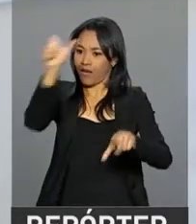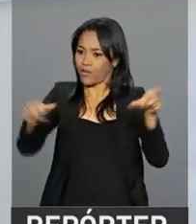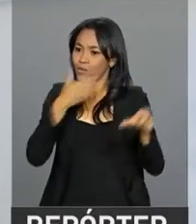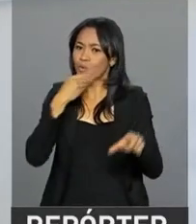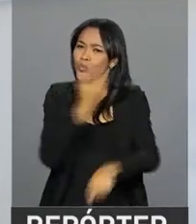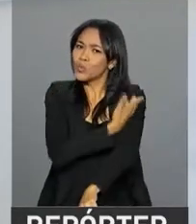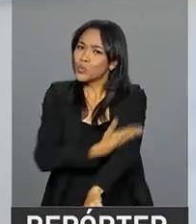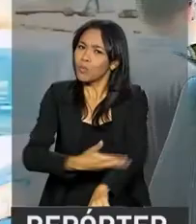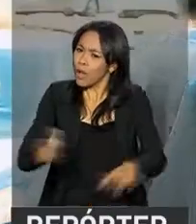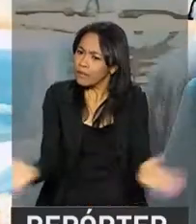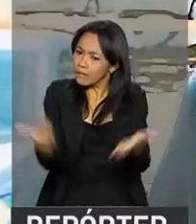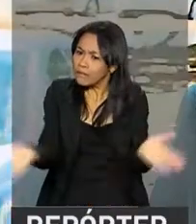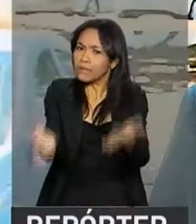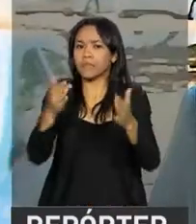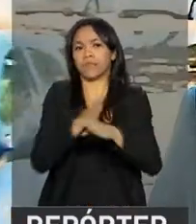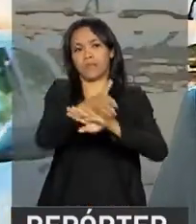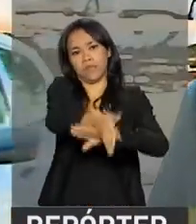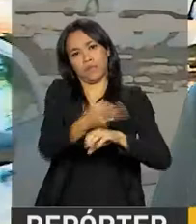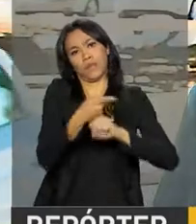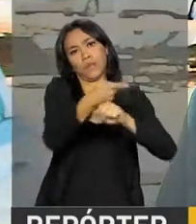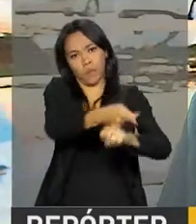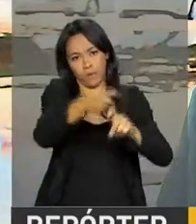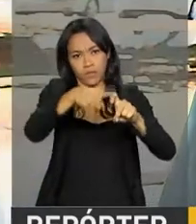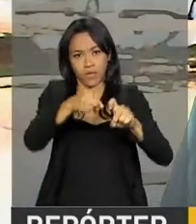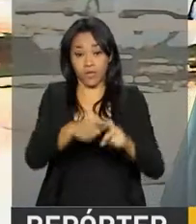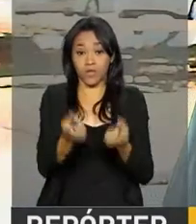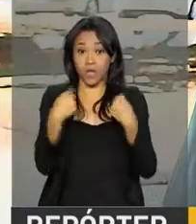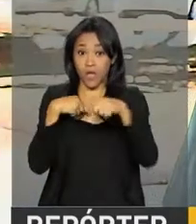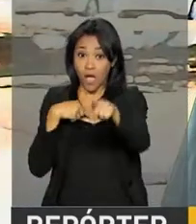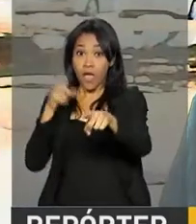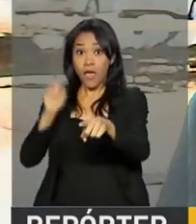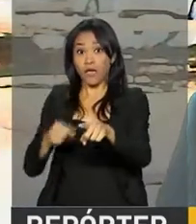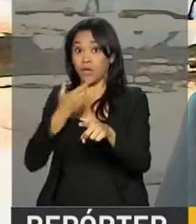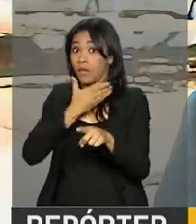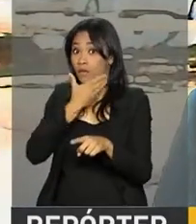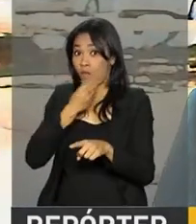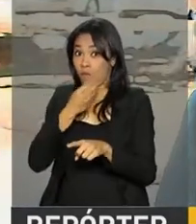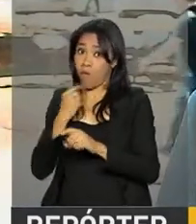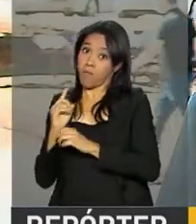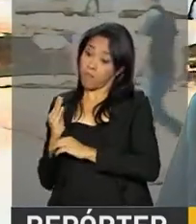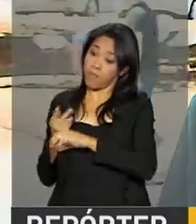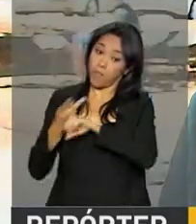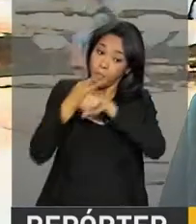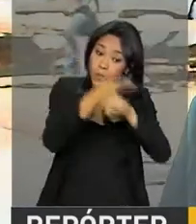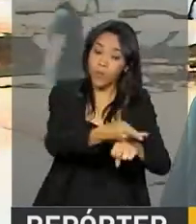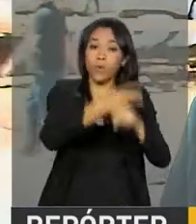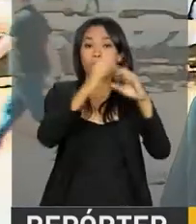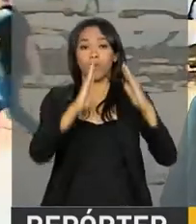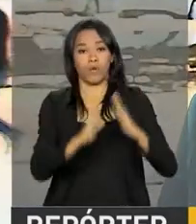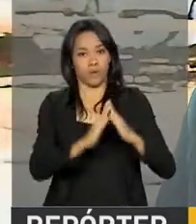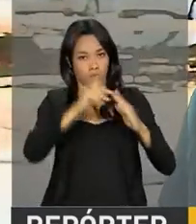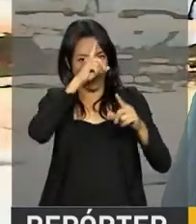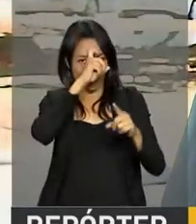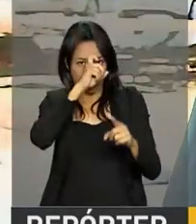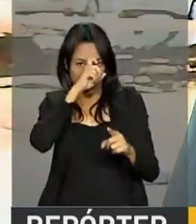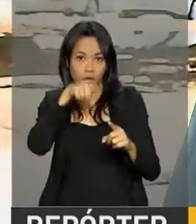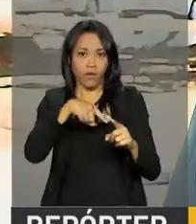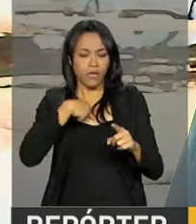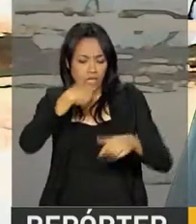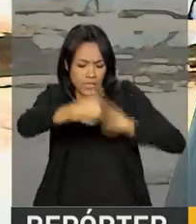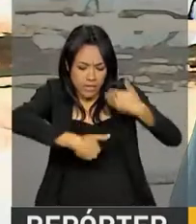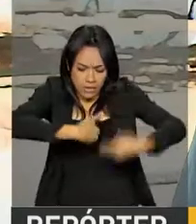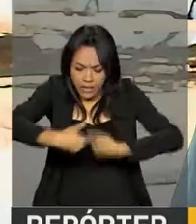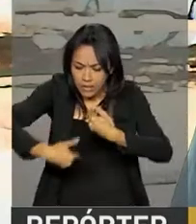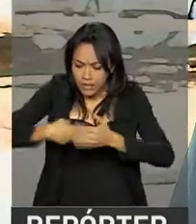irem ao médico a ideia é aproveitar a ida do homem ao hospital para um atendimento específico e fazer